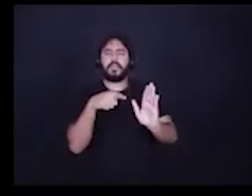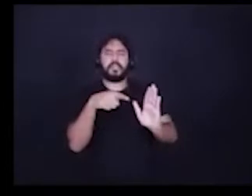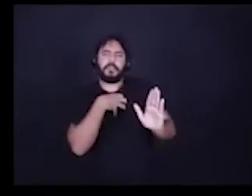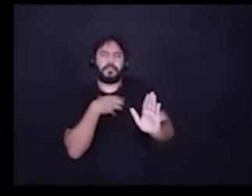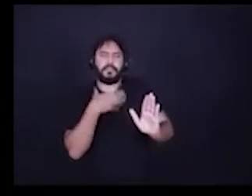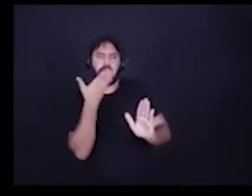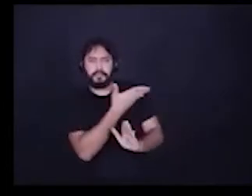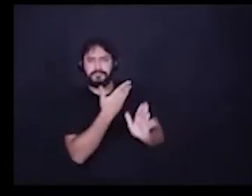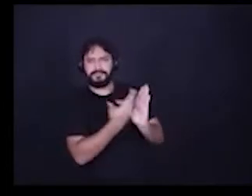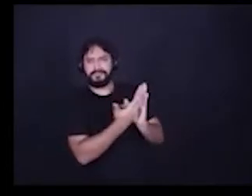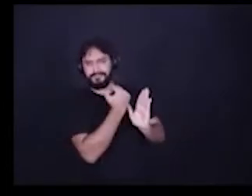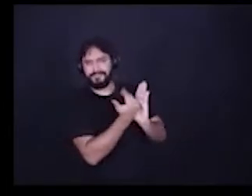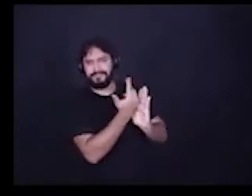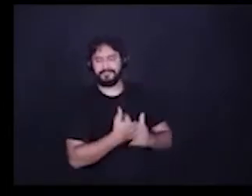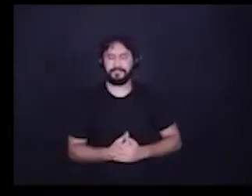aqui.